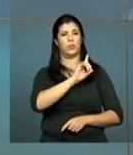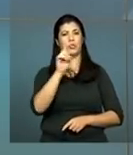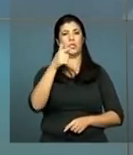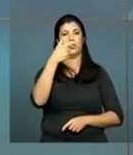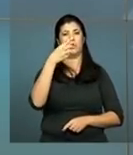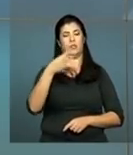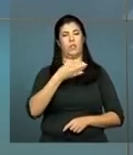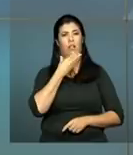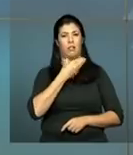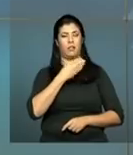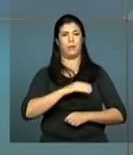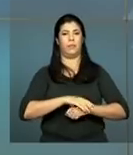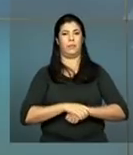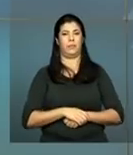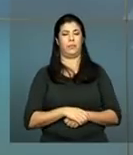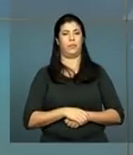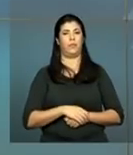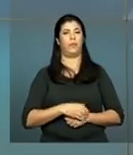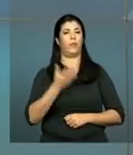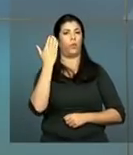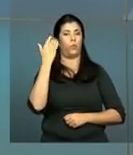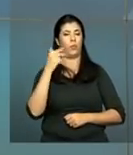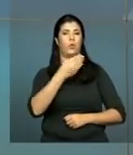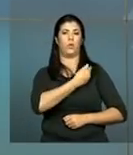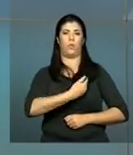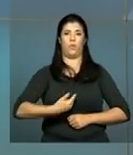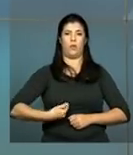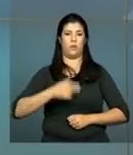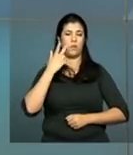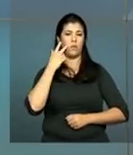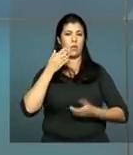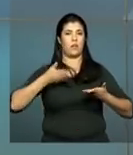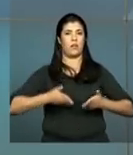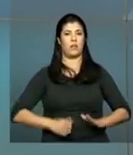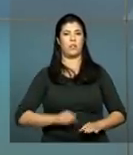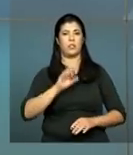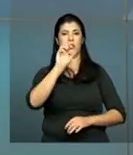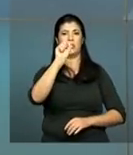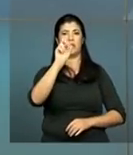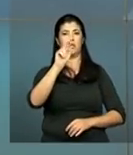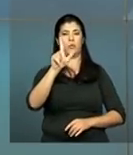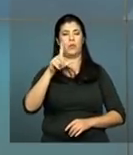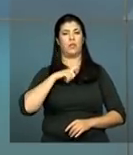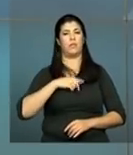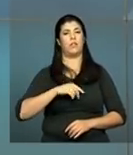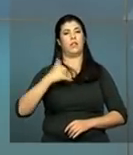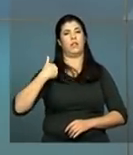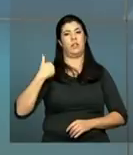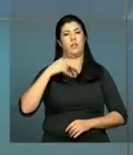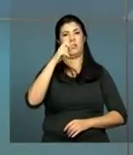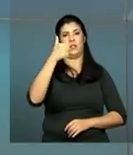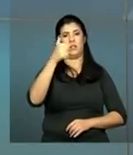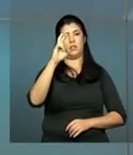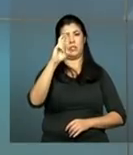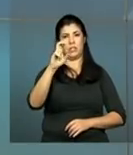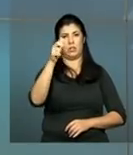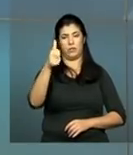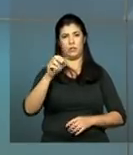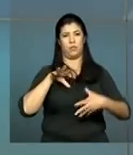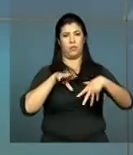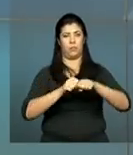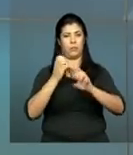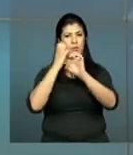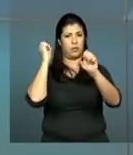23 de dezembro. O ex-governador do Ceará nasceu em Sobral, tem 51 anos e é formado